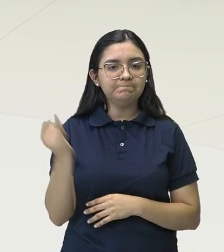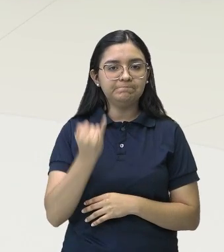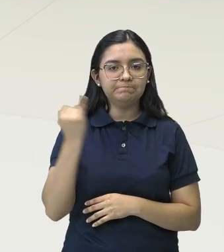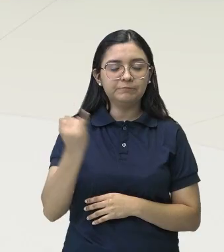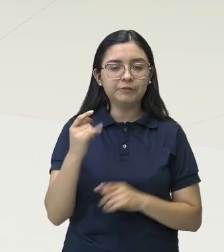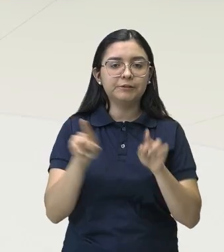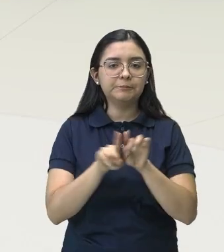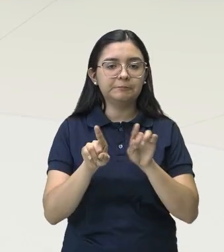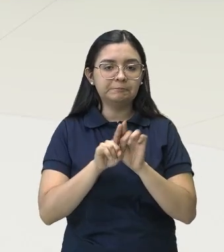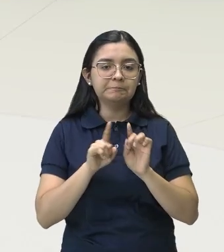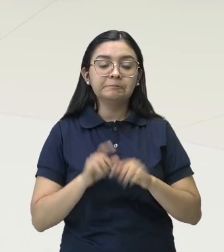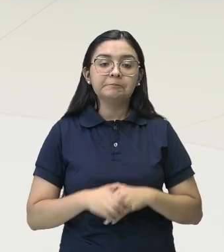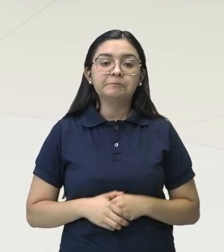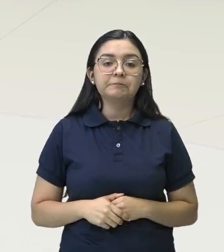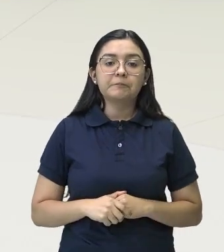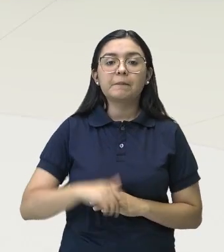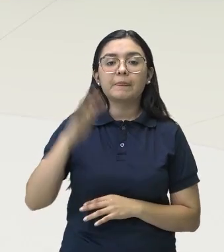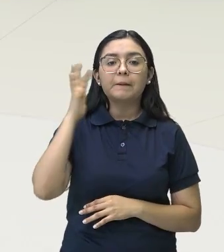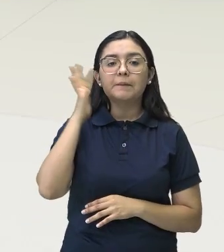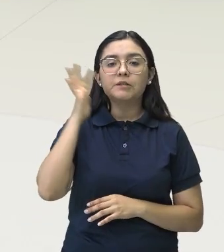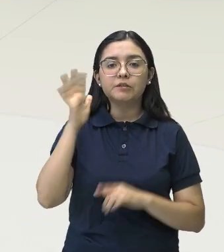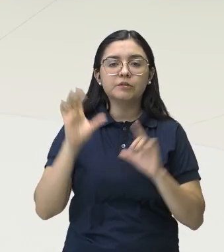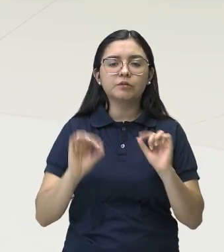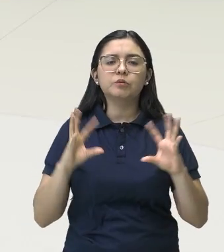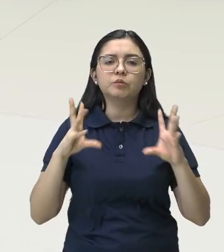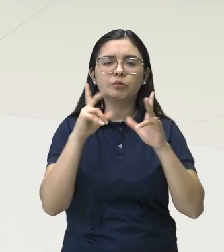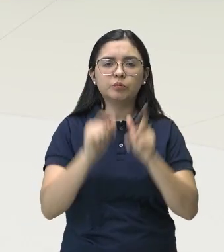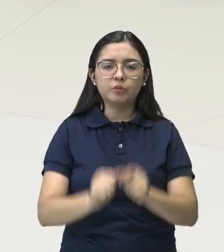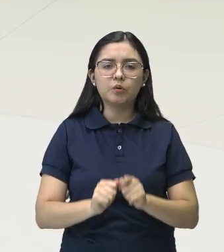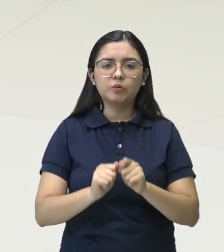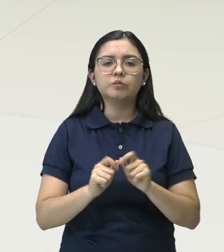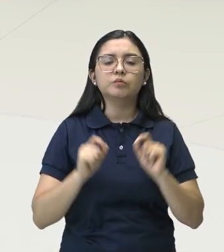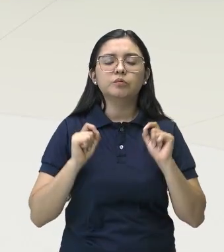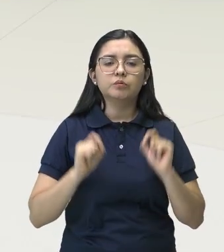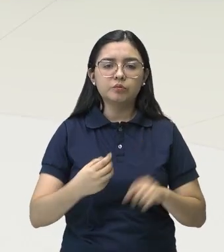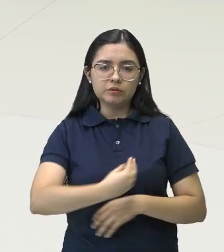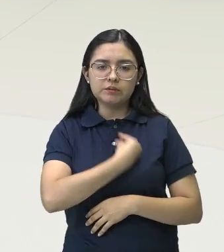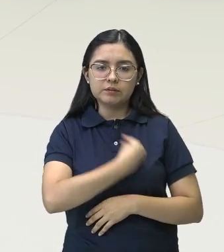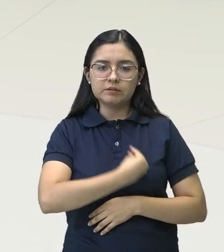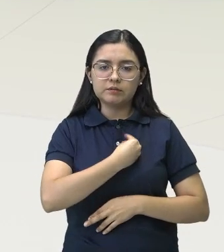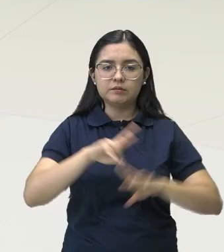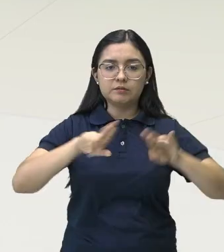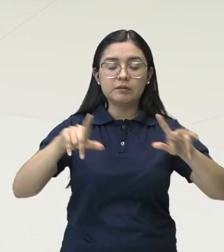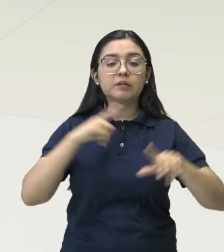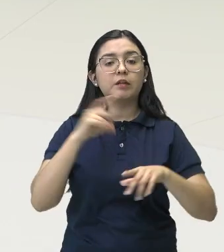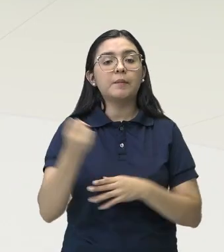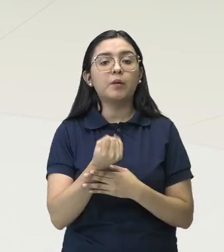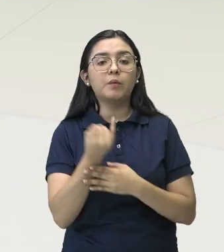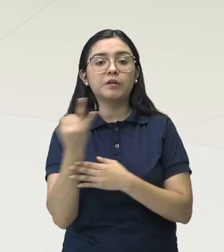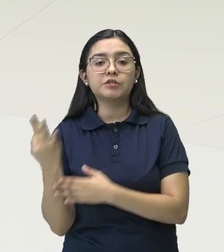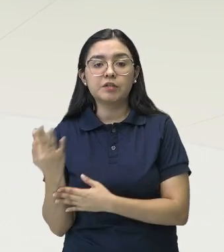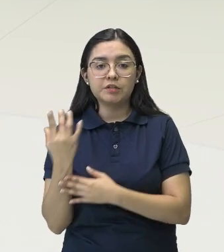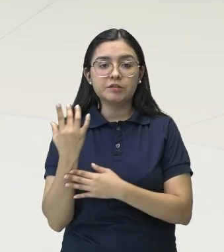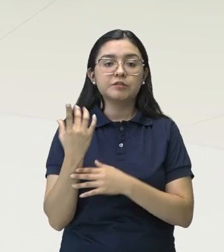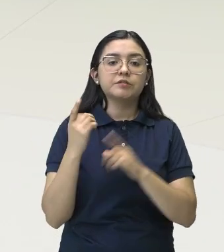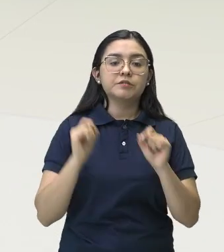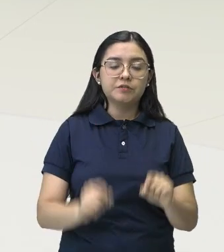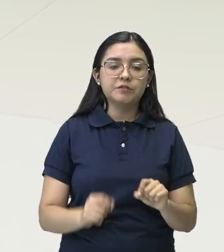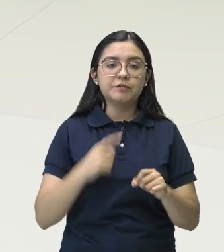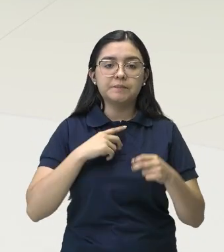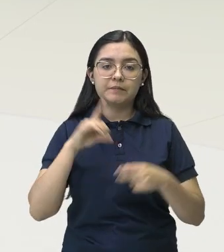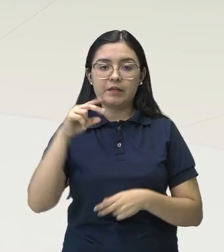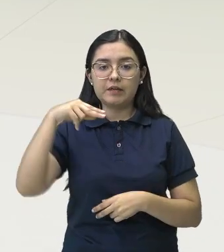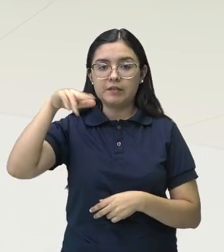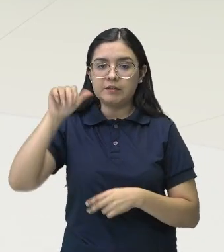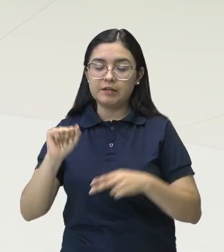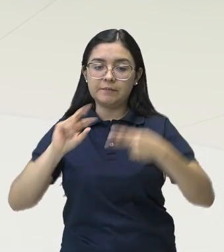que interessante. Imagina, todos os seres vivos possuem uma certa quantidade de material genético, né,